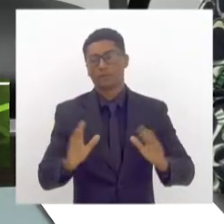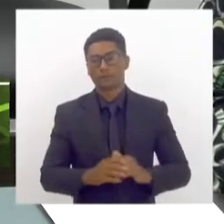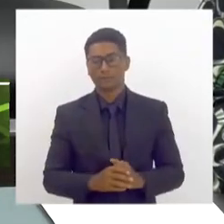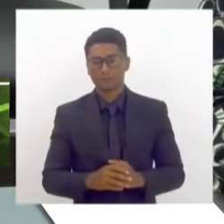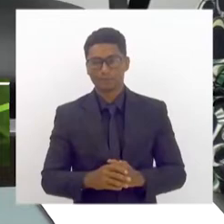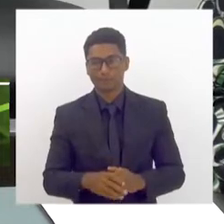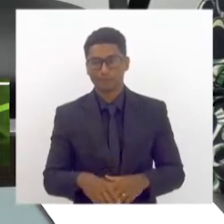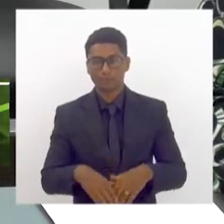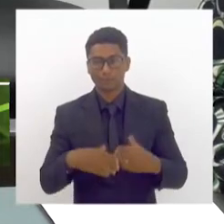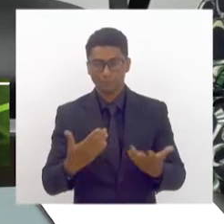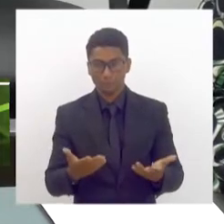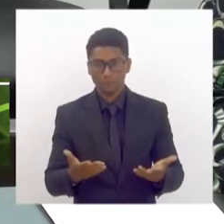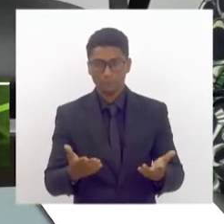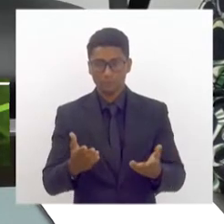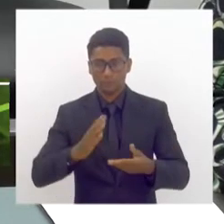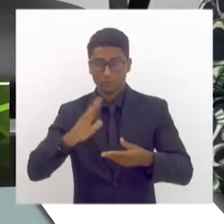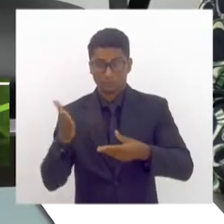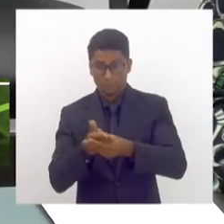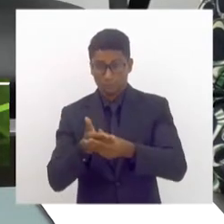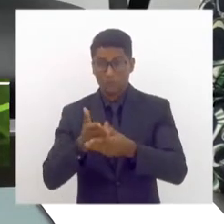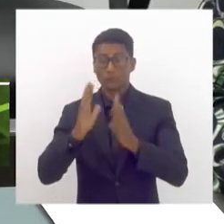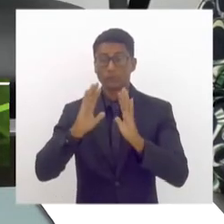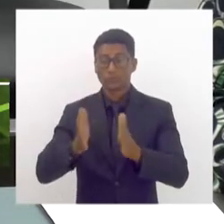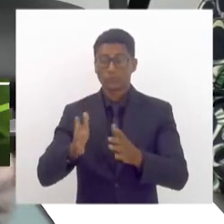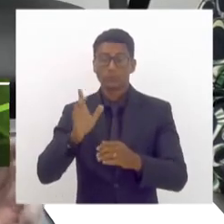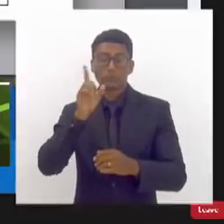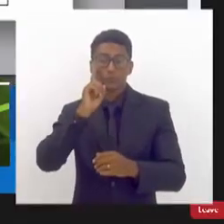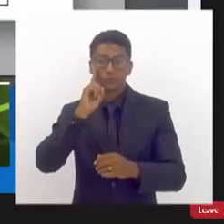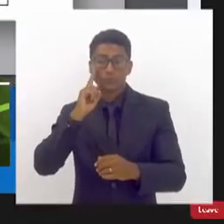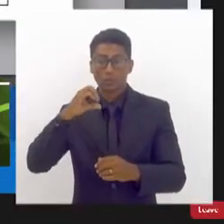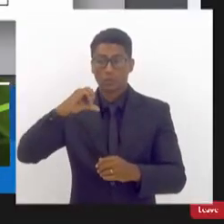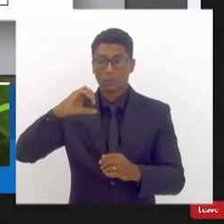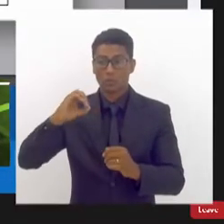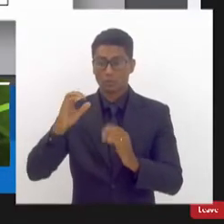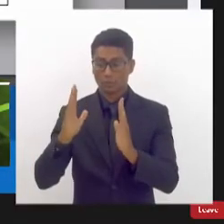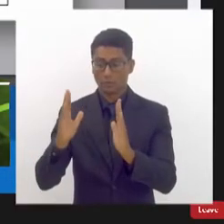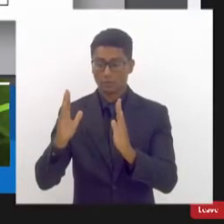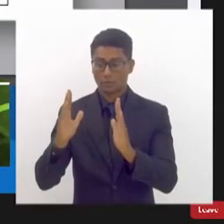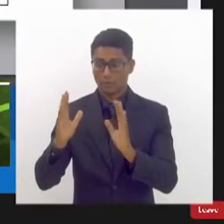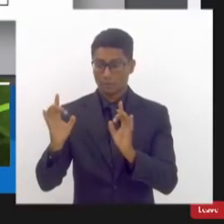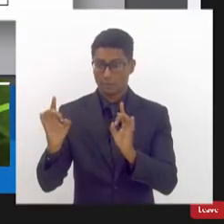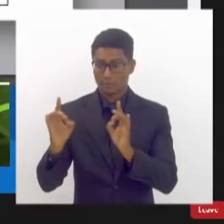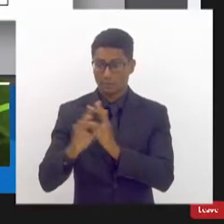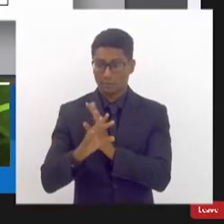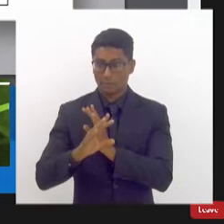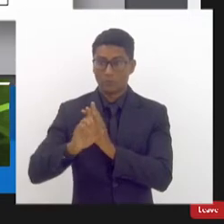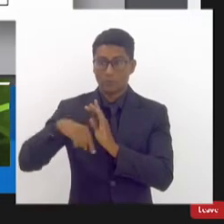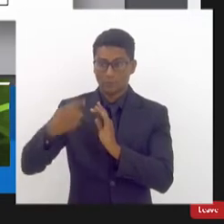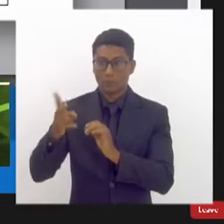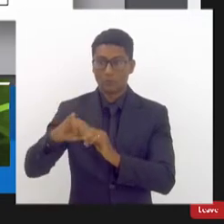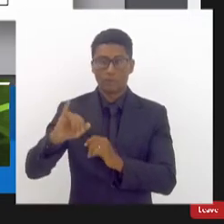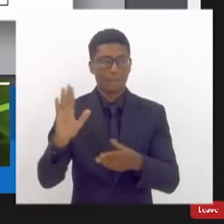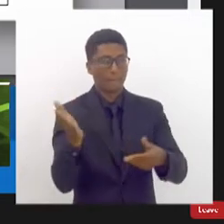eles estão no ciclo final desses 90 dias, eles encerram e a gente tem uma outra quantidade entrando. Pode passar,